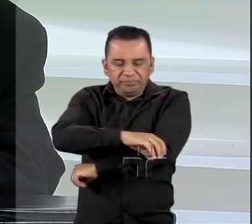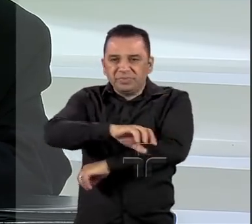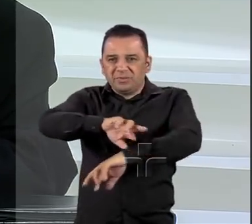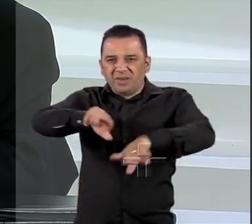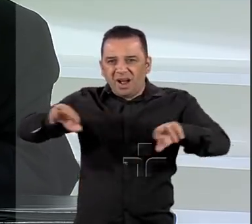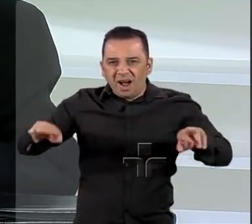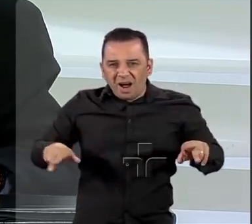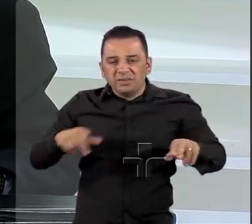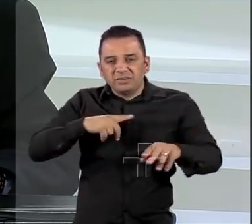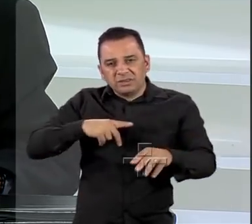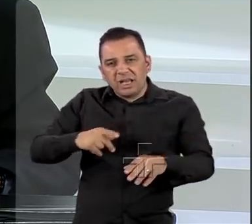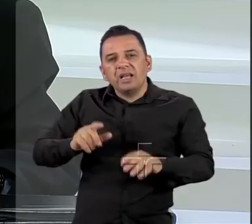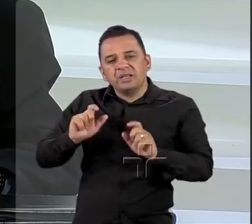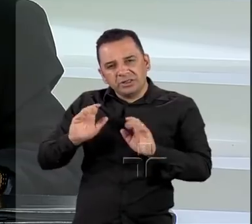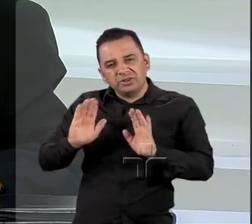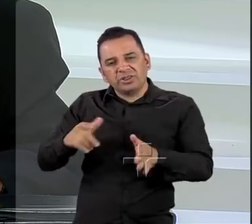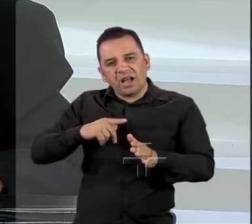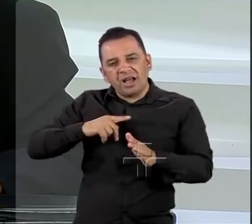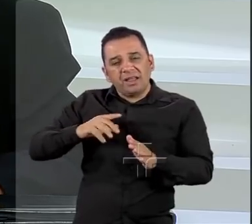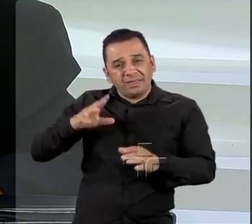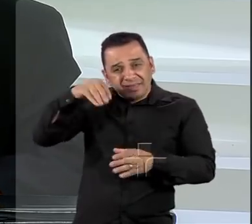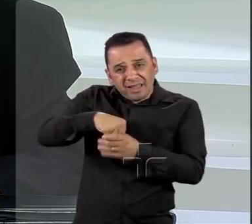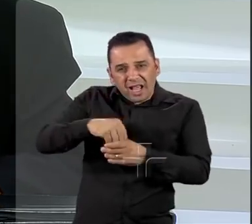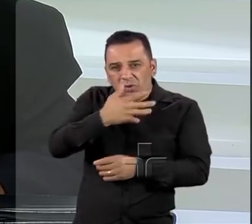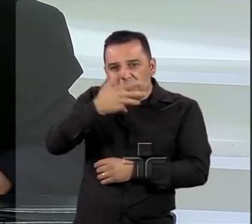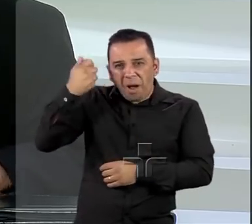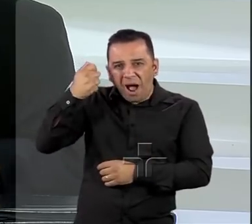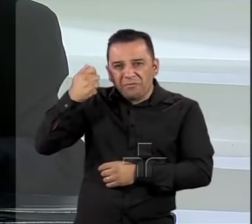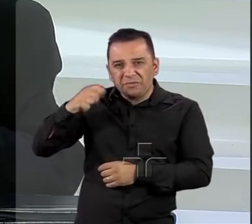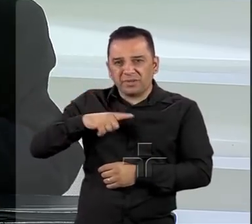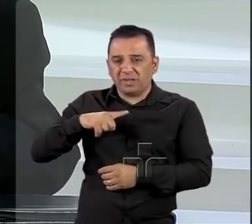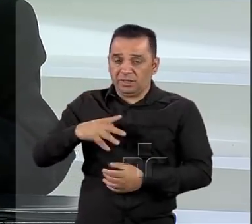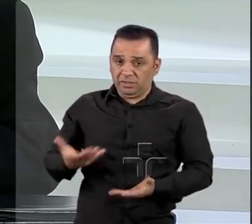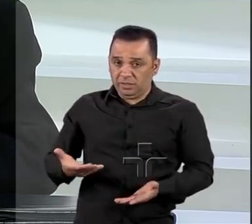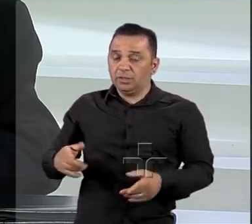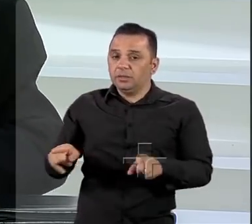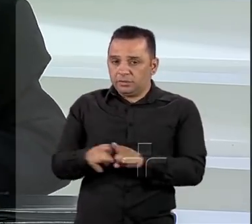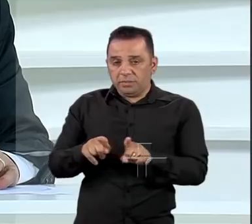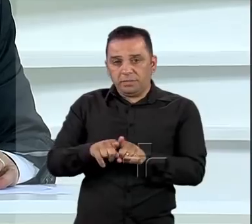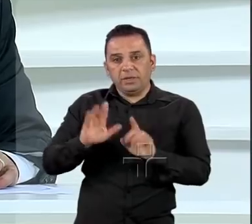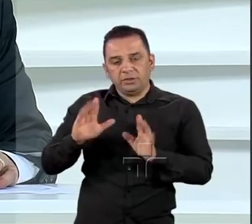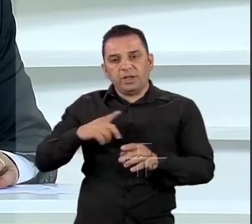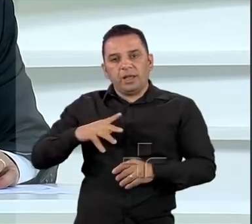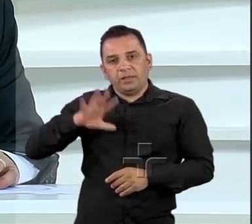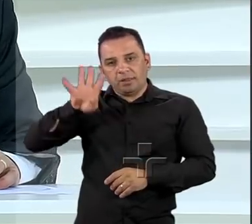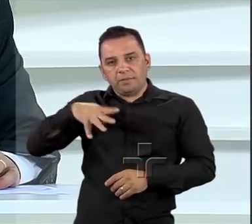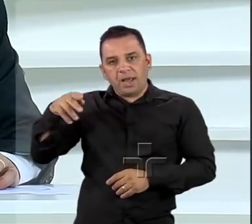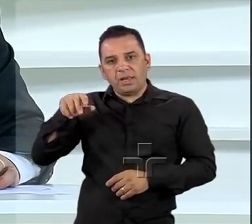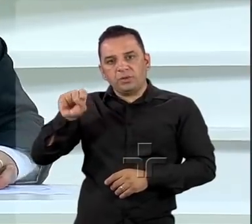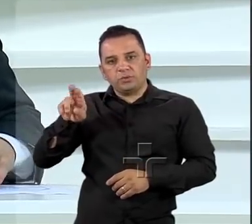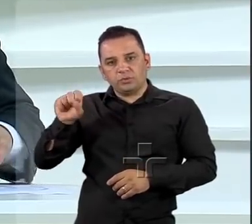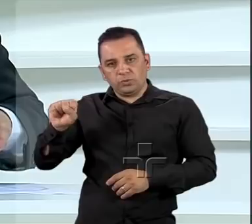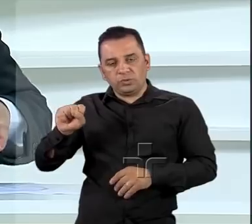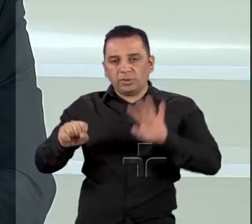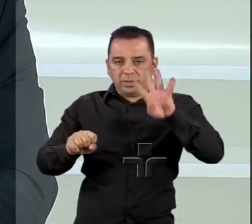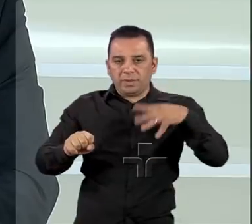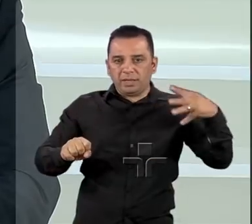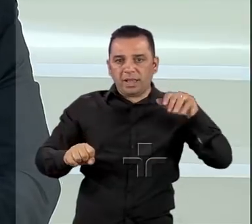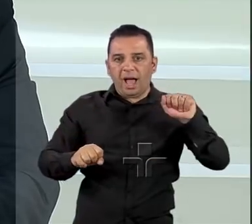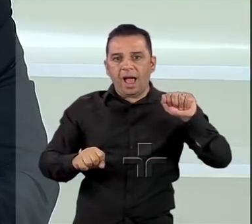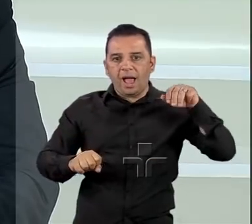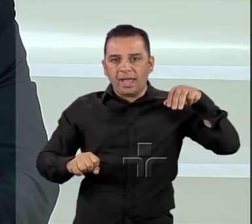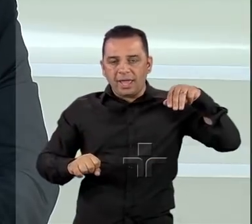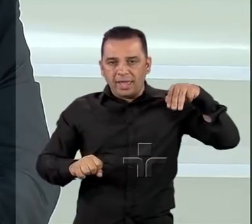uma fusão da tabela do SUS com a tabela da AMB. Uhum. Por favor, Henrique.